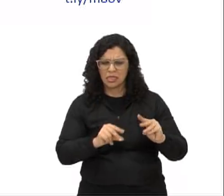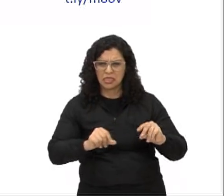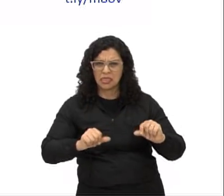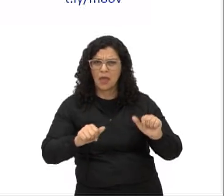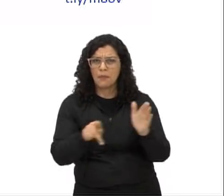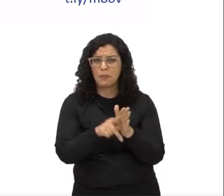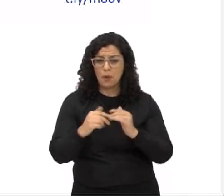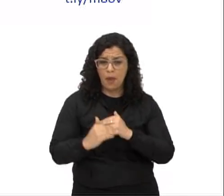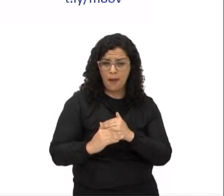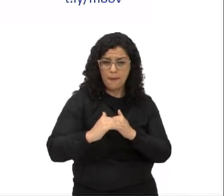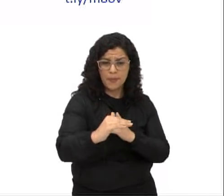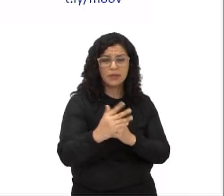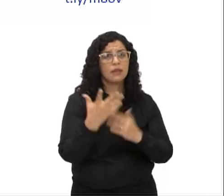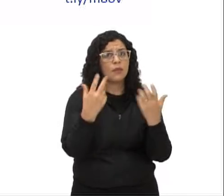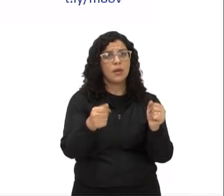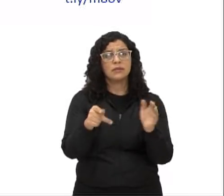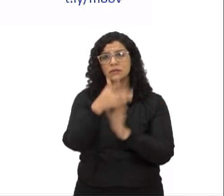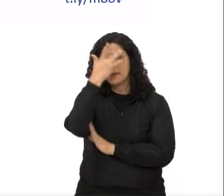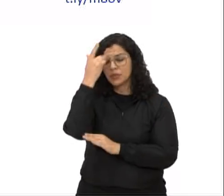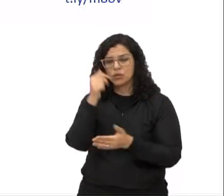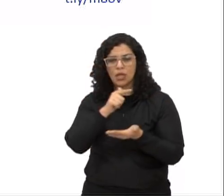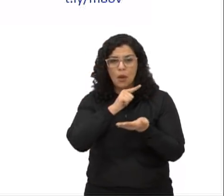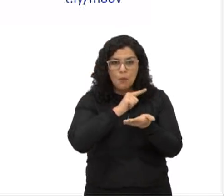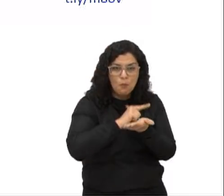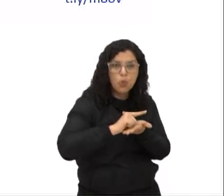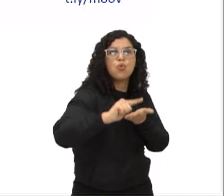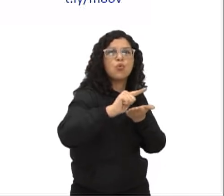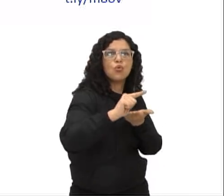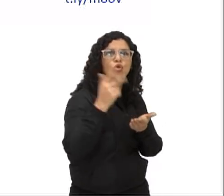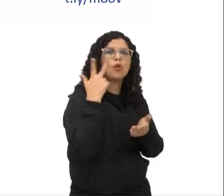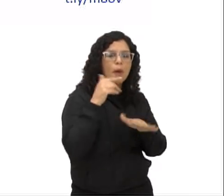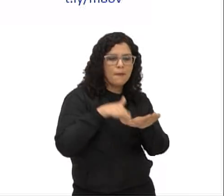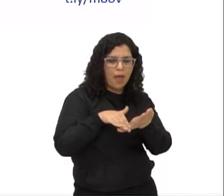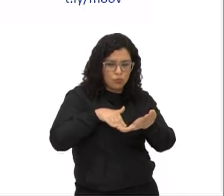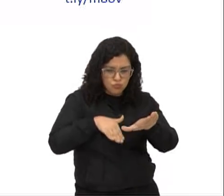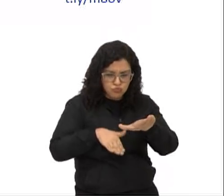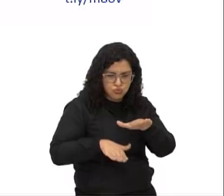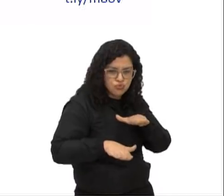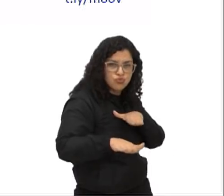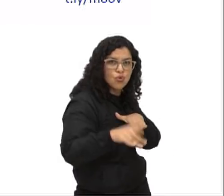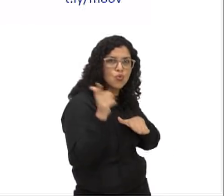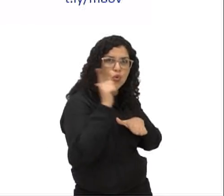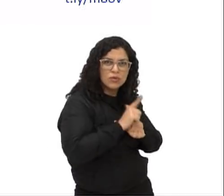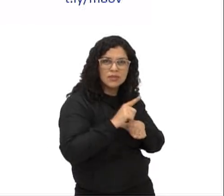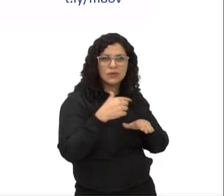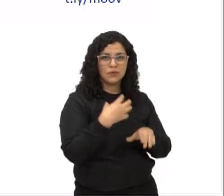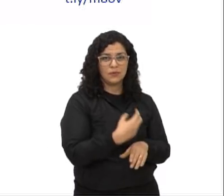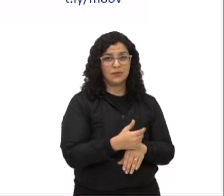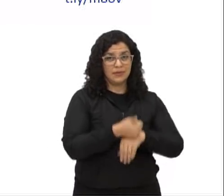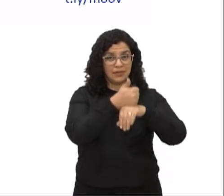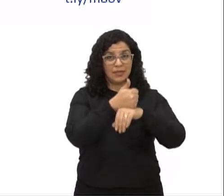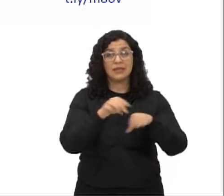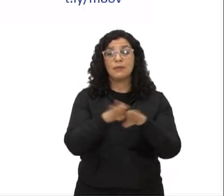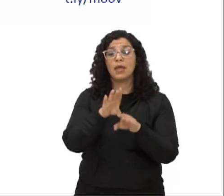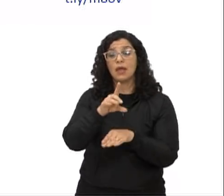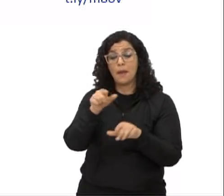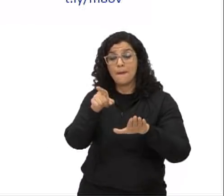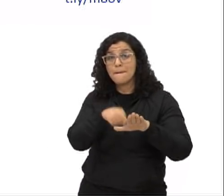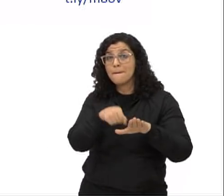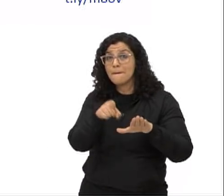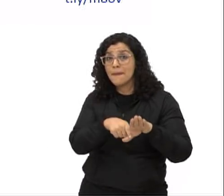pista, não permitem que o jogador possa escorregar livremente com seu pé dominante. Ali entra uma outra palavra,